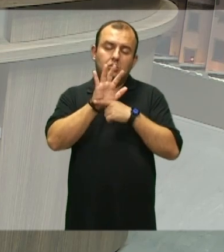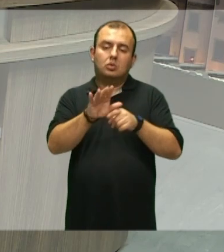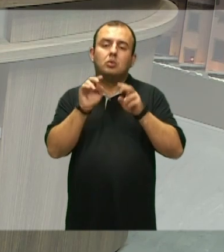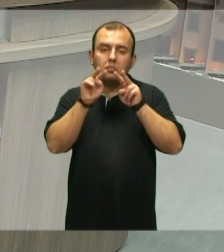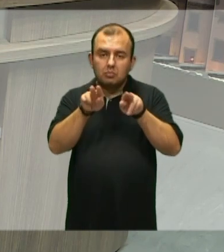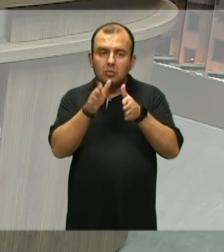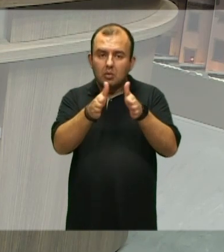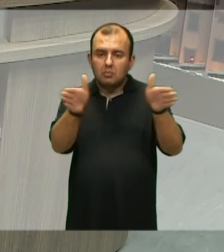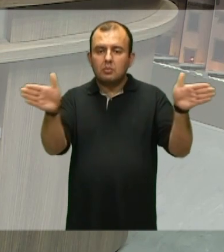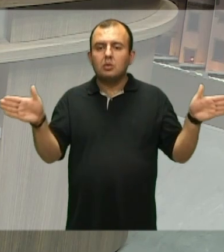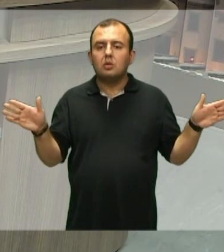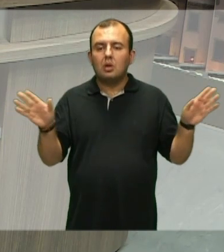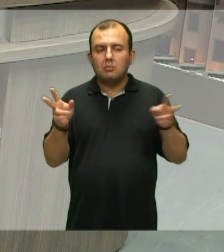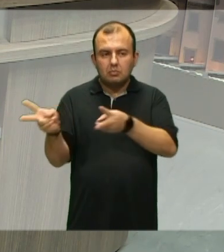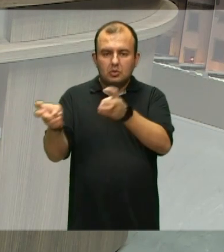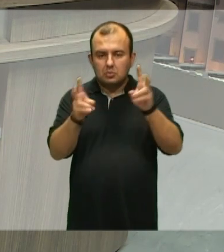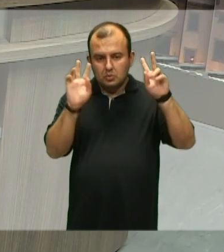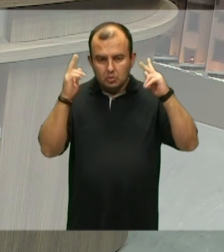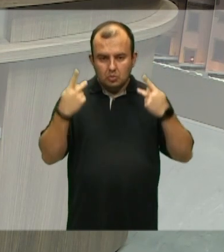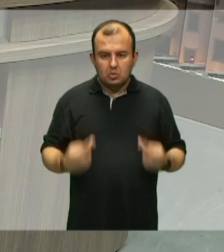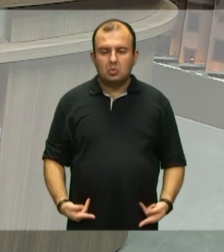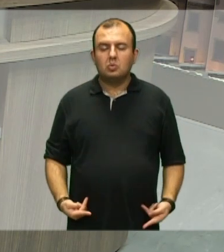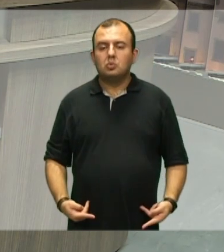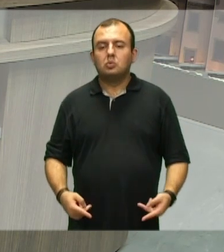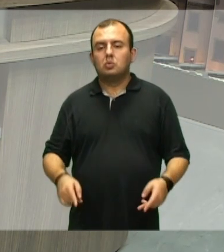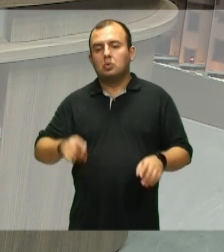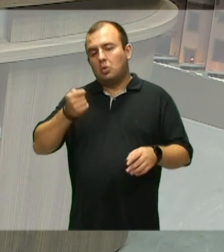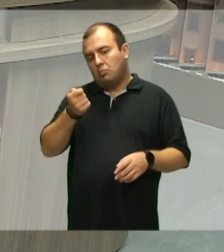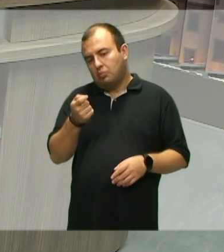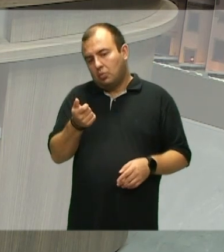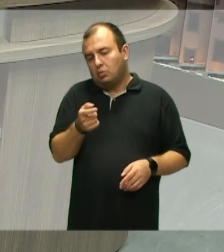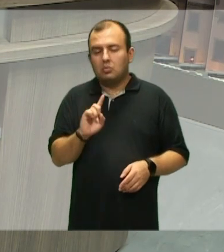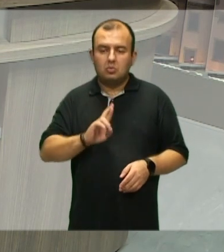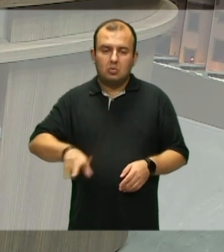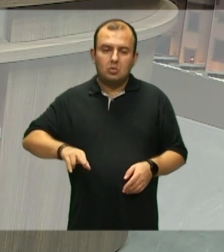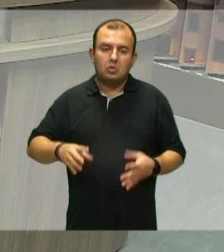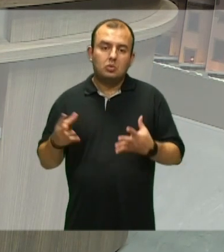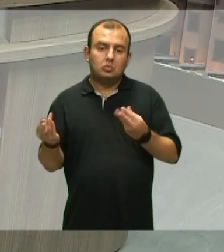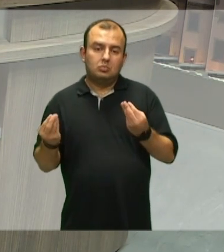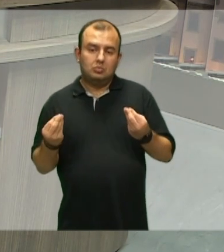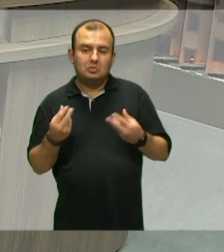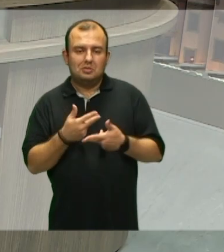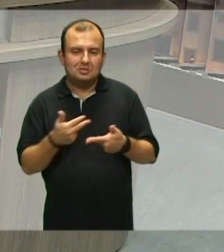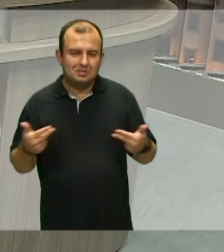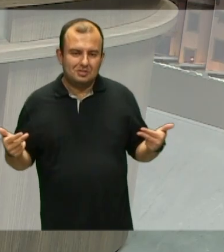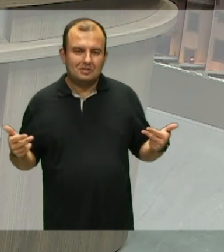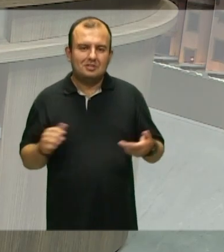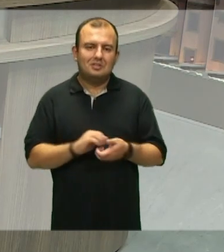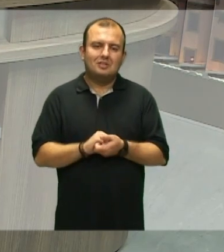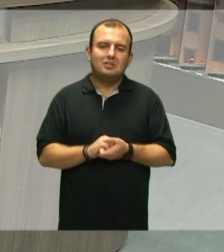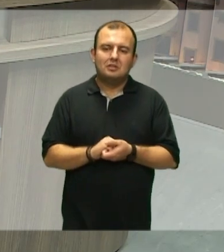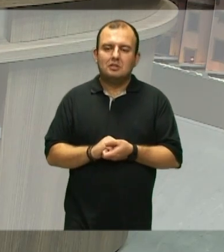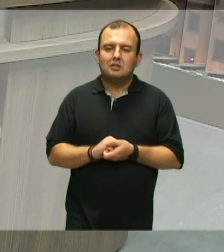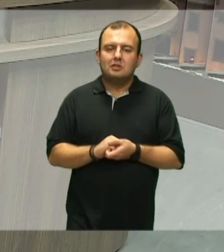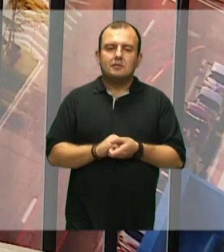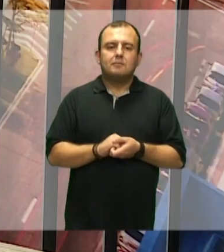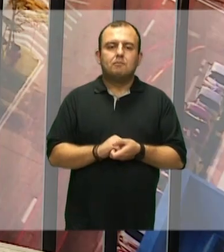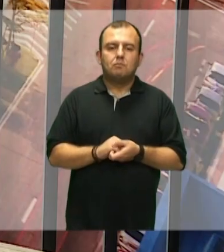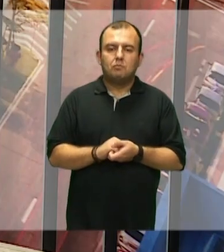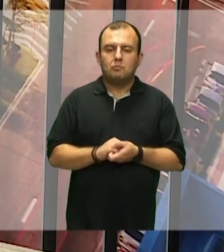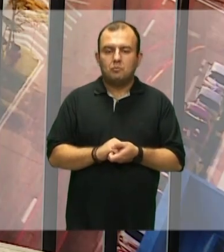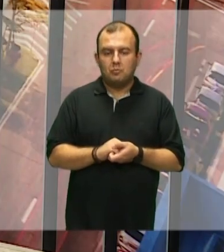a percepção humana, né? E eu acho que isso não é pouca coisa. Isso é muita coisa.